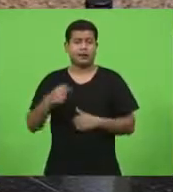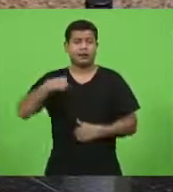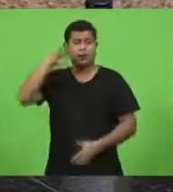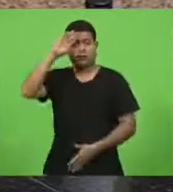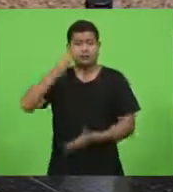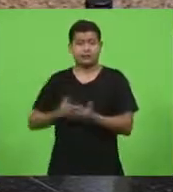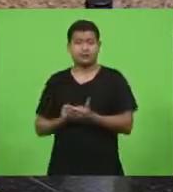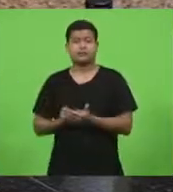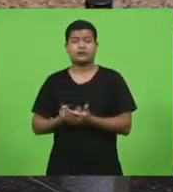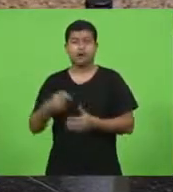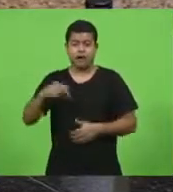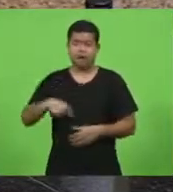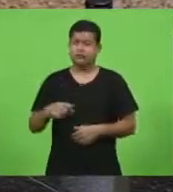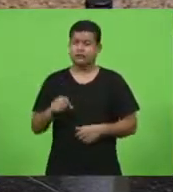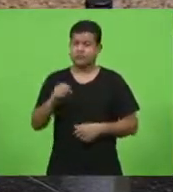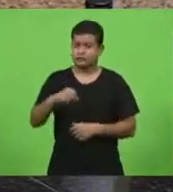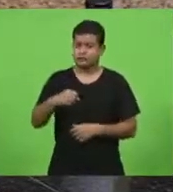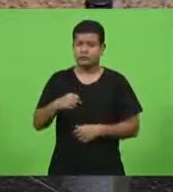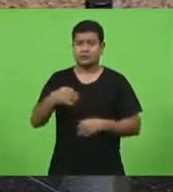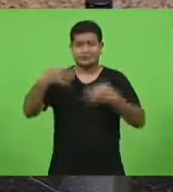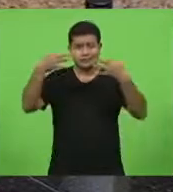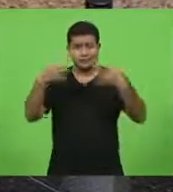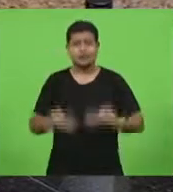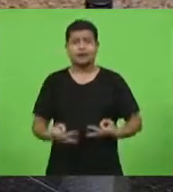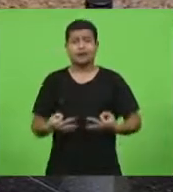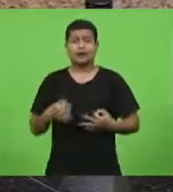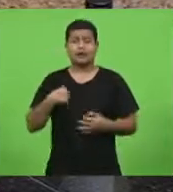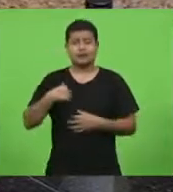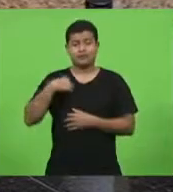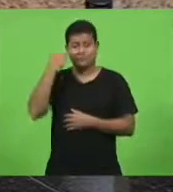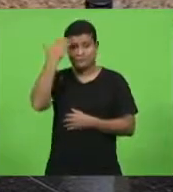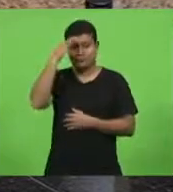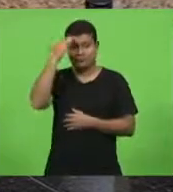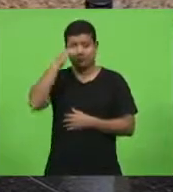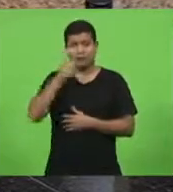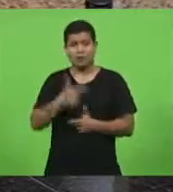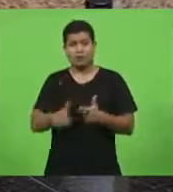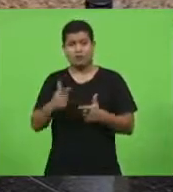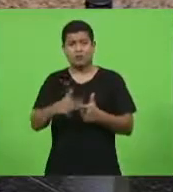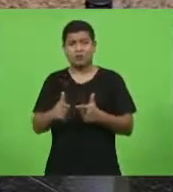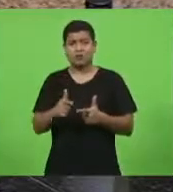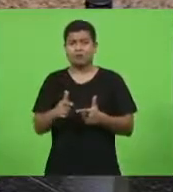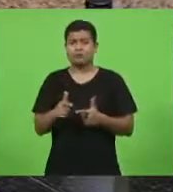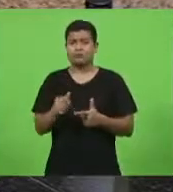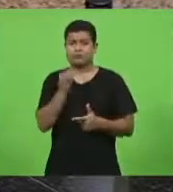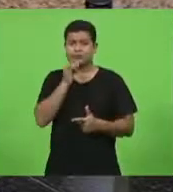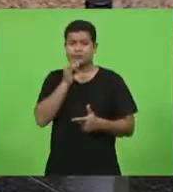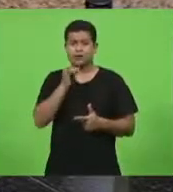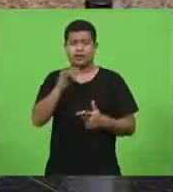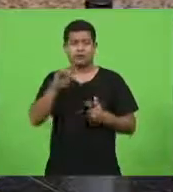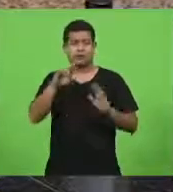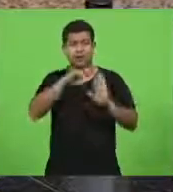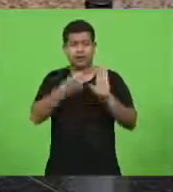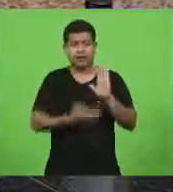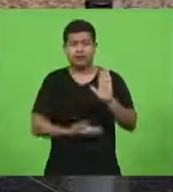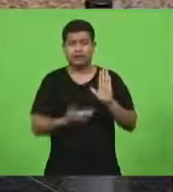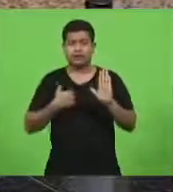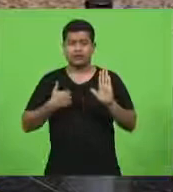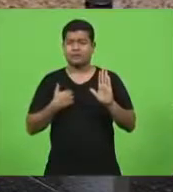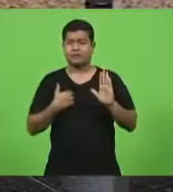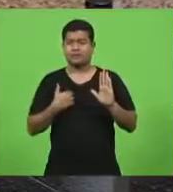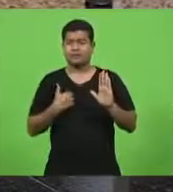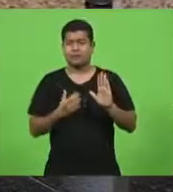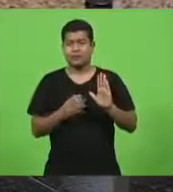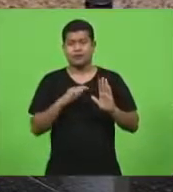sim o lugar certo e que, eu, no meu entendimento, eu acredito que não tem problema quebrar o protocolo do regimento em relação a vir